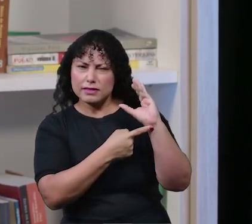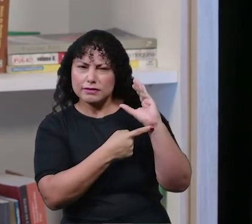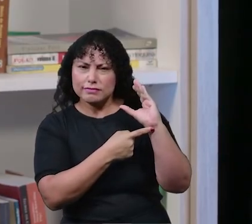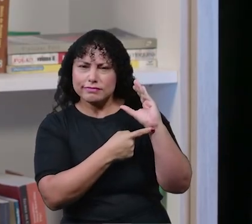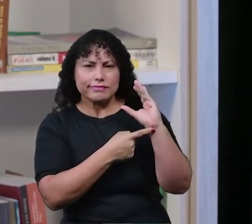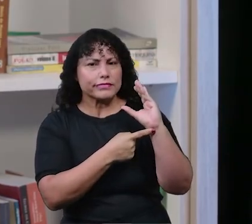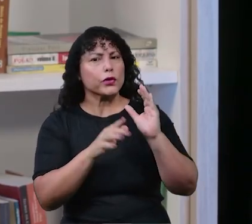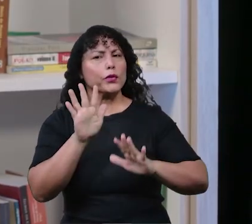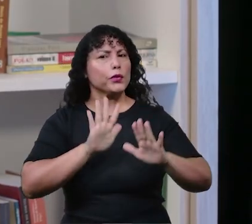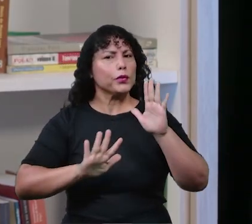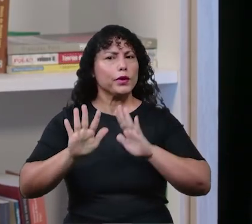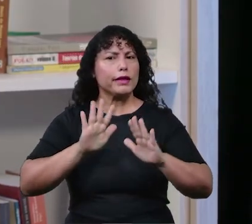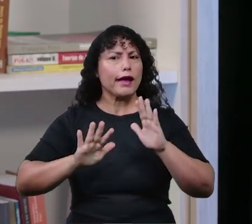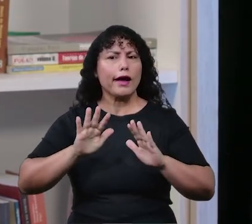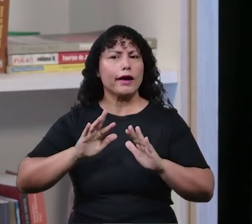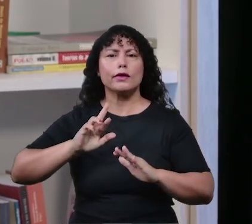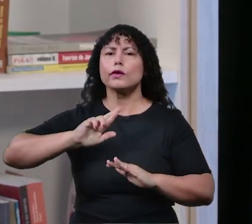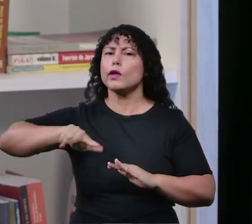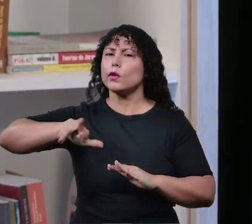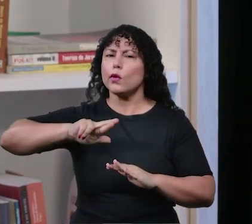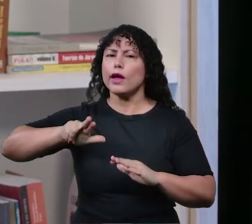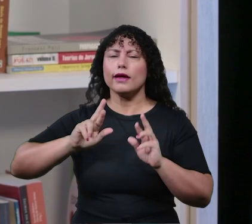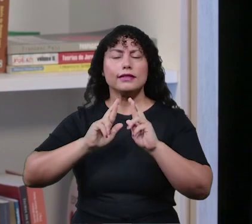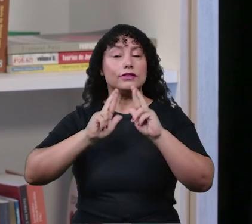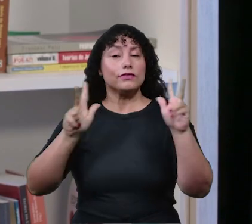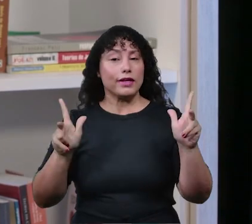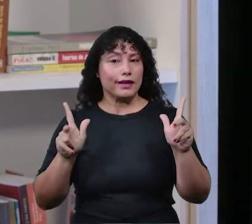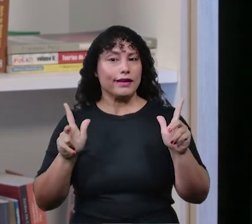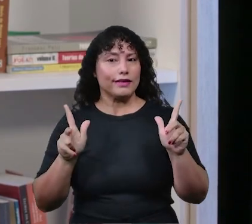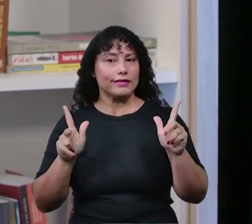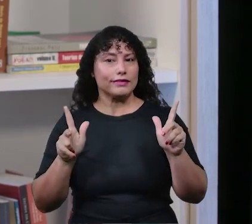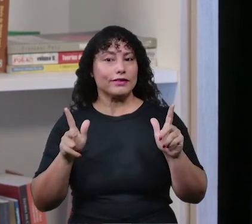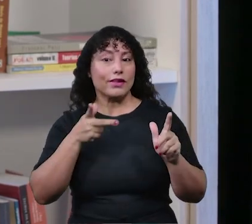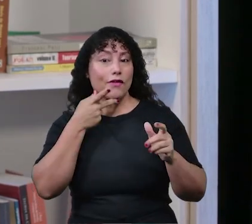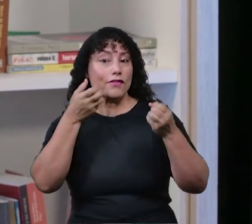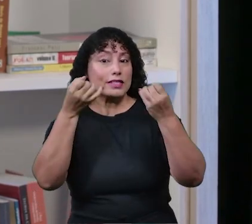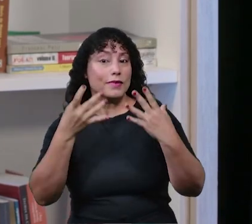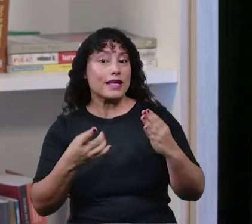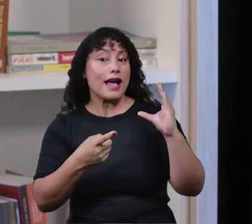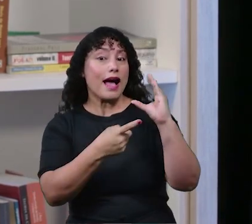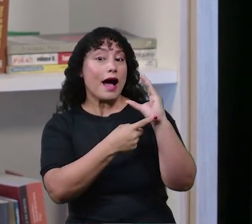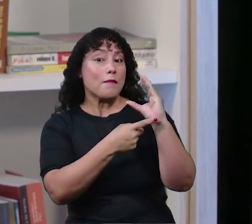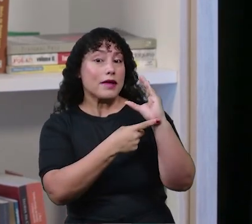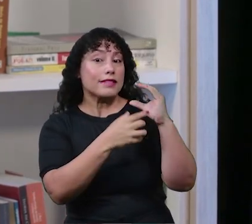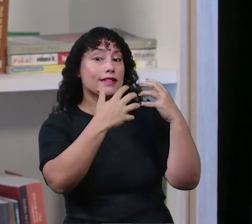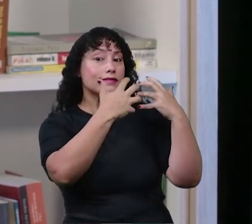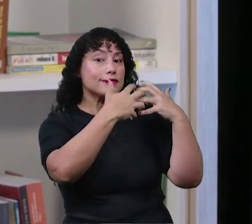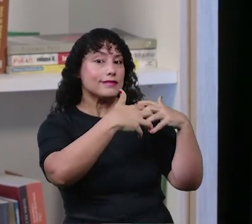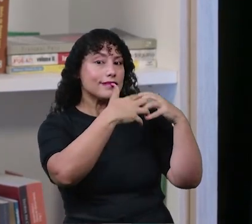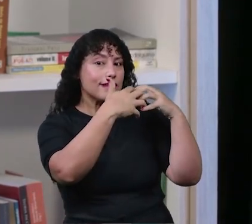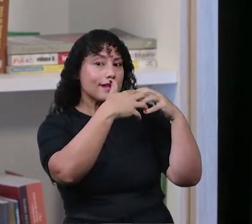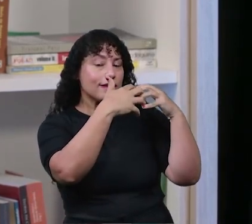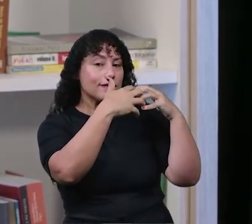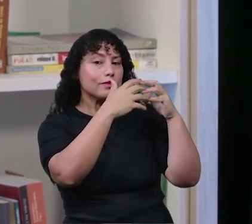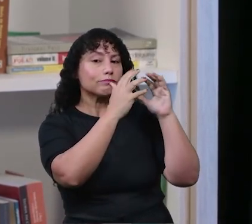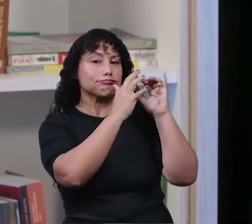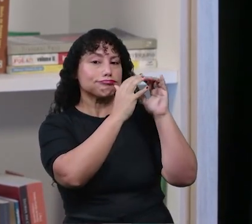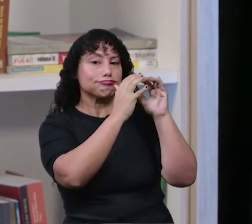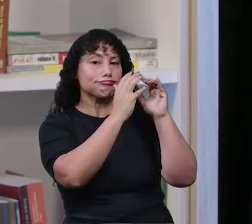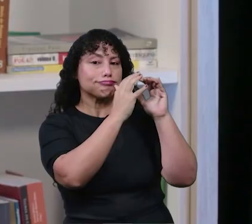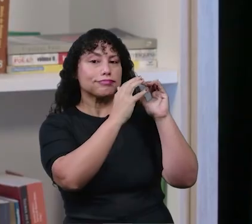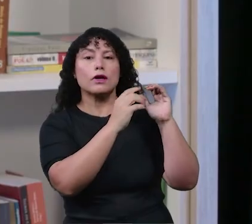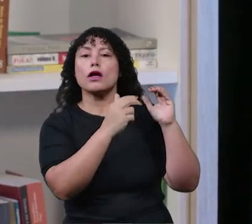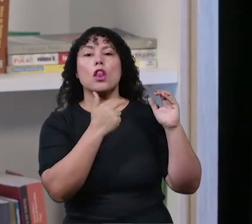tirou a amígdala. Então, tome cuidado com essa questão, porque eu estou falando de amígdala cerebral.